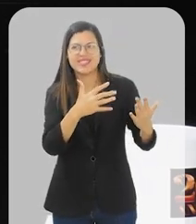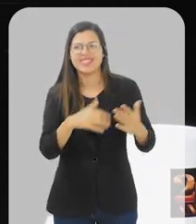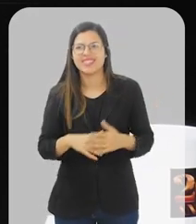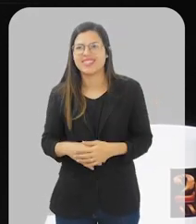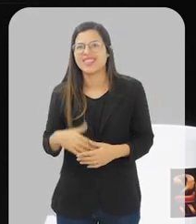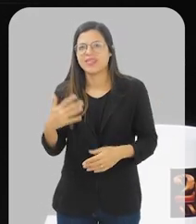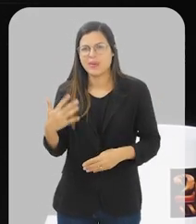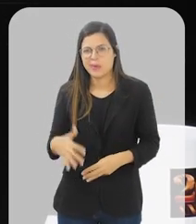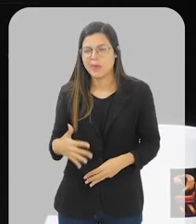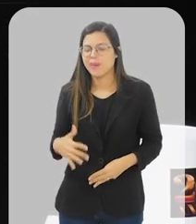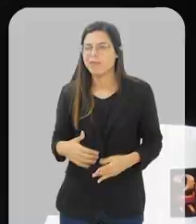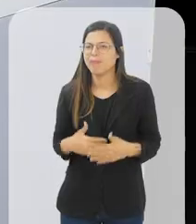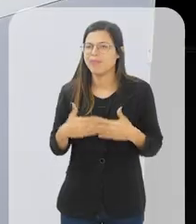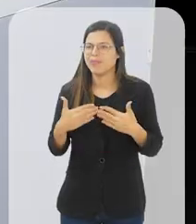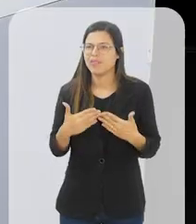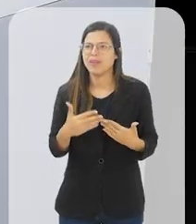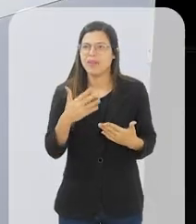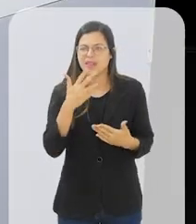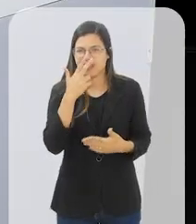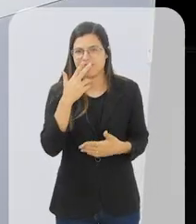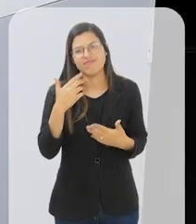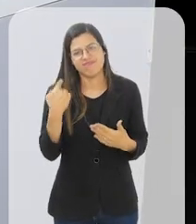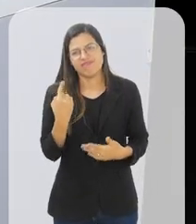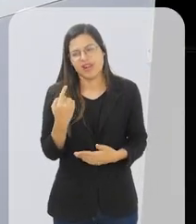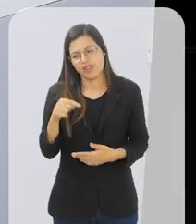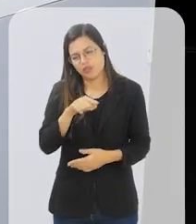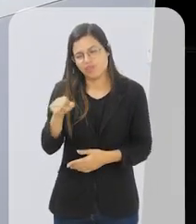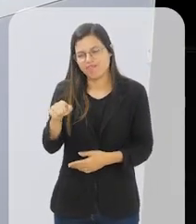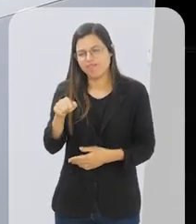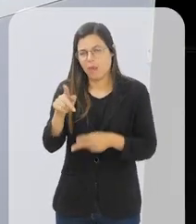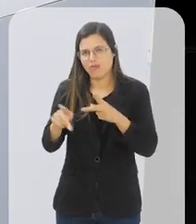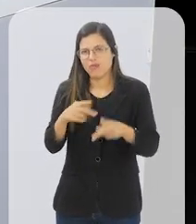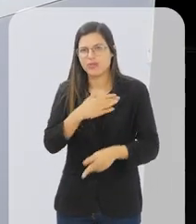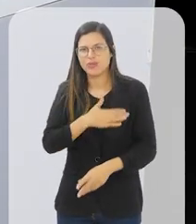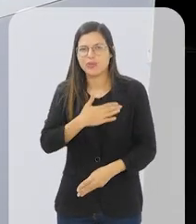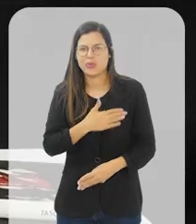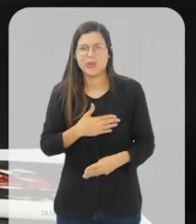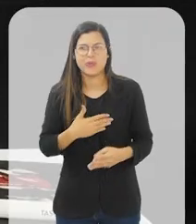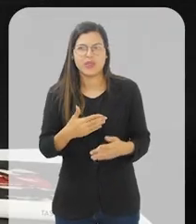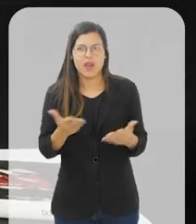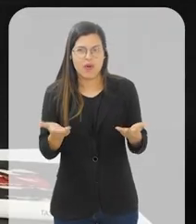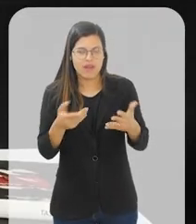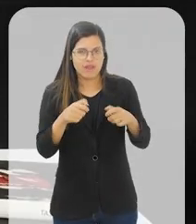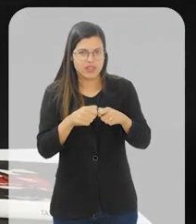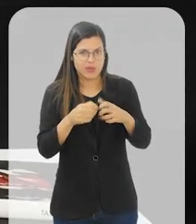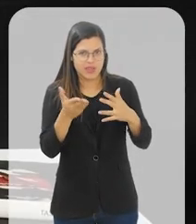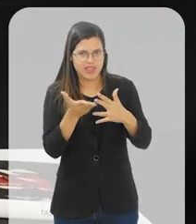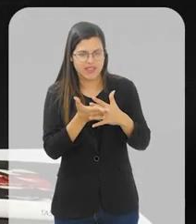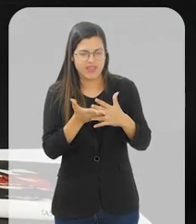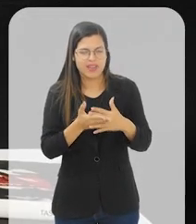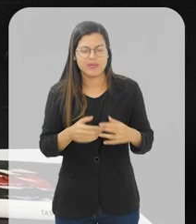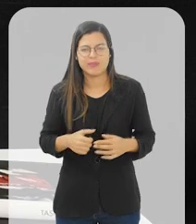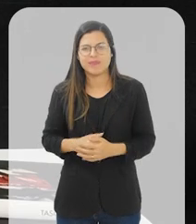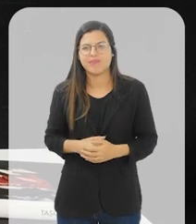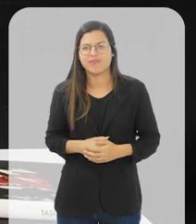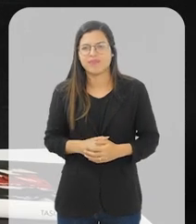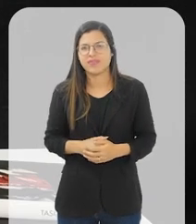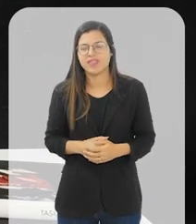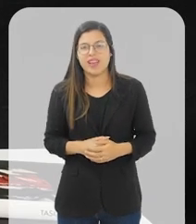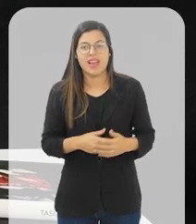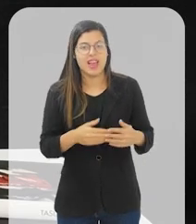mas... O reconhecimento. Então, agradamos. Pablo, vamos fazer uma pausazinha agora, tá bom? Tá